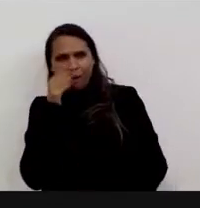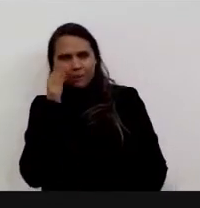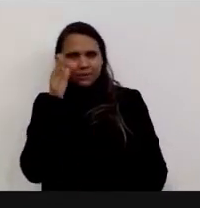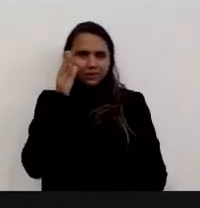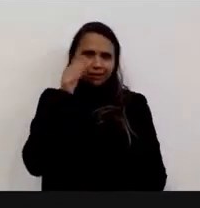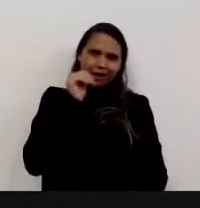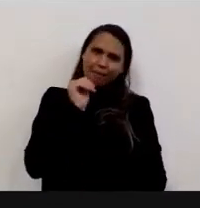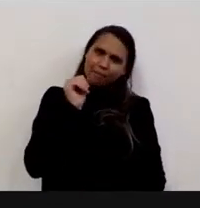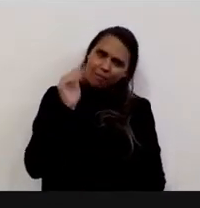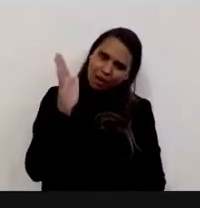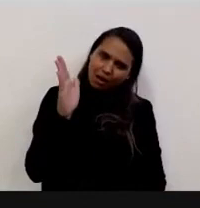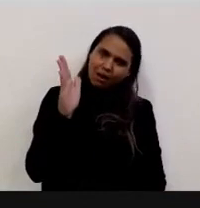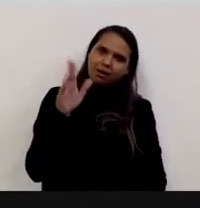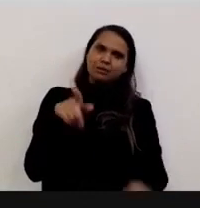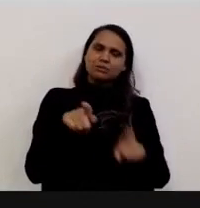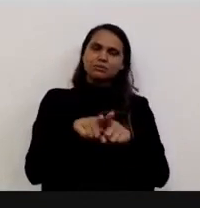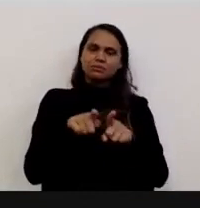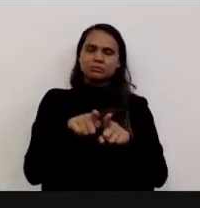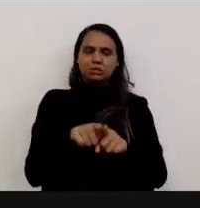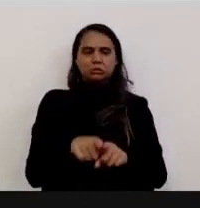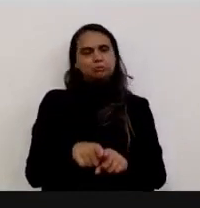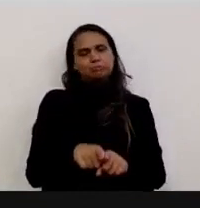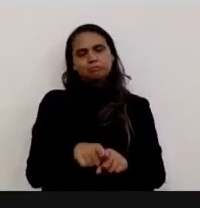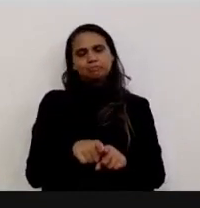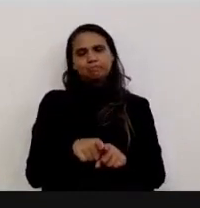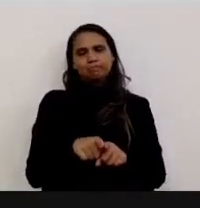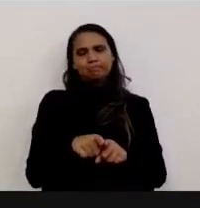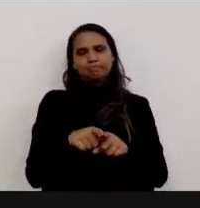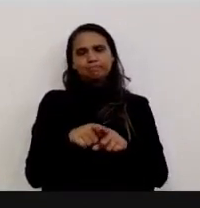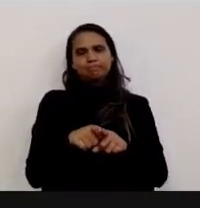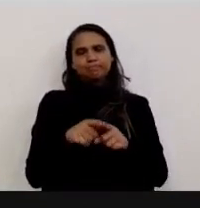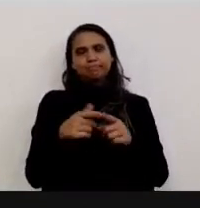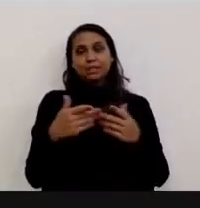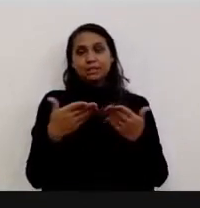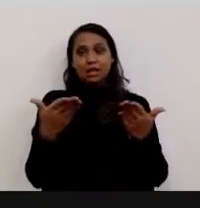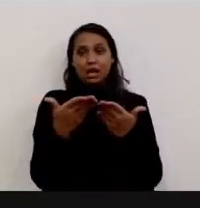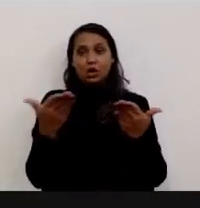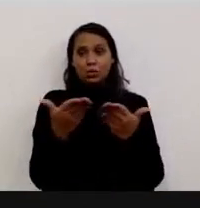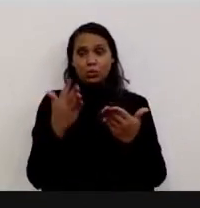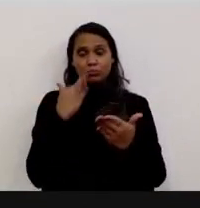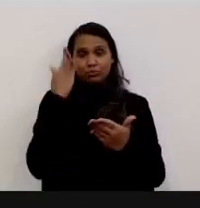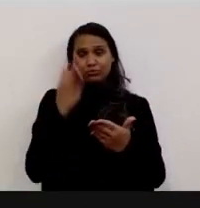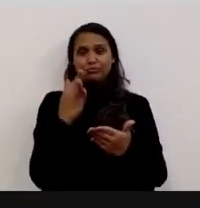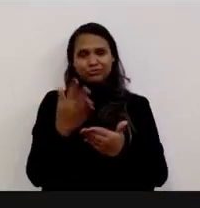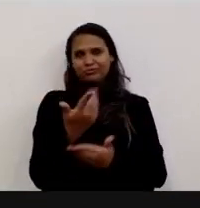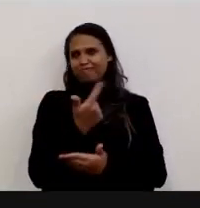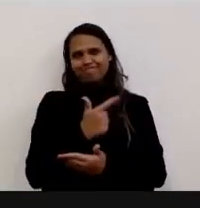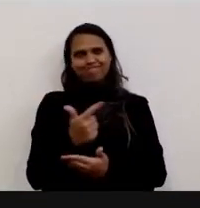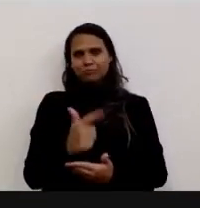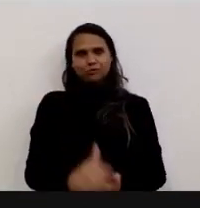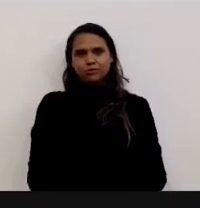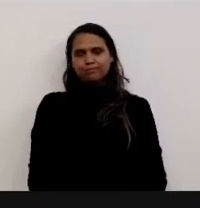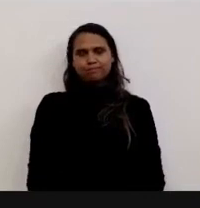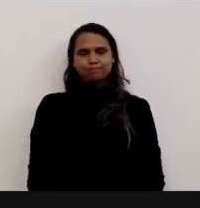né, aos nossos demandantes, né. O preditivo, por enquanto, não. É isso.